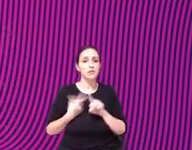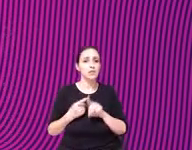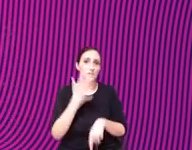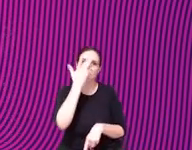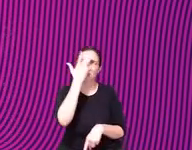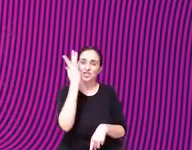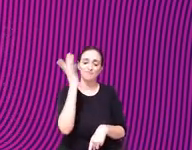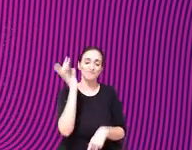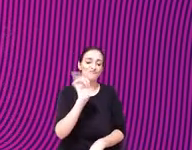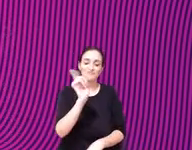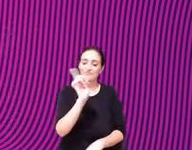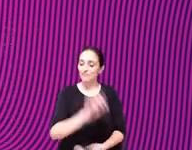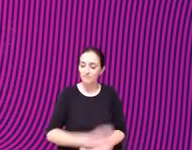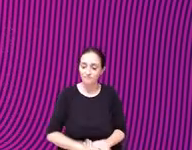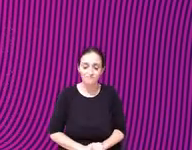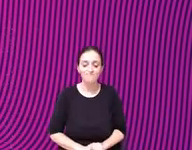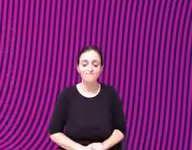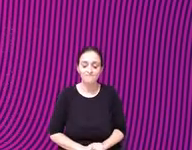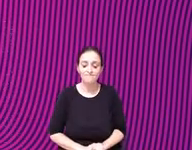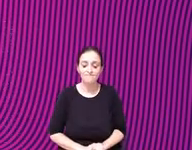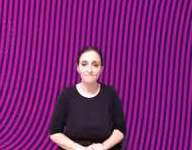fácil.